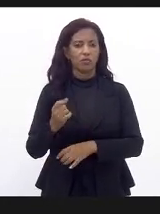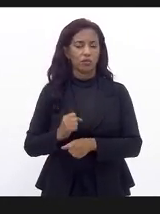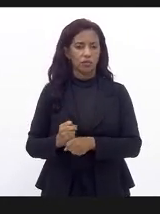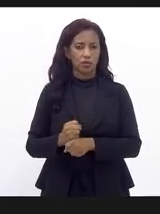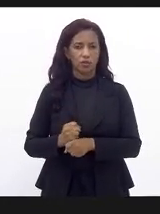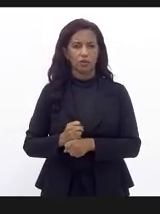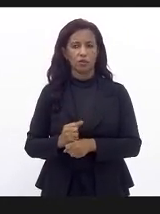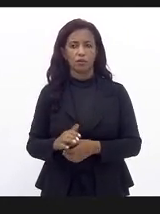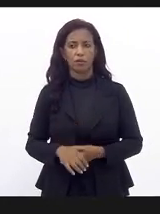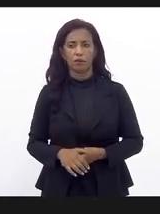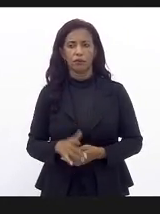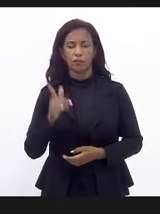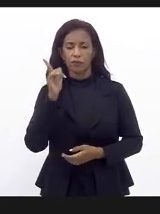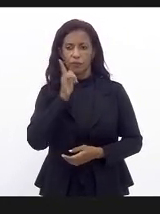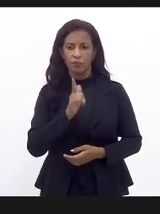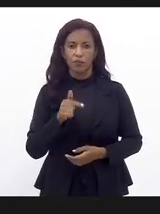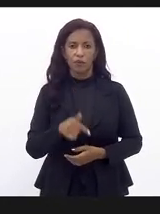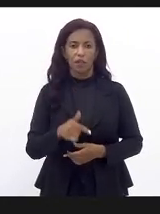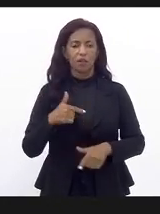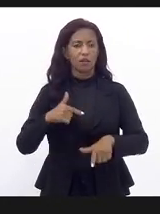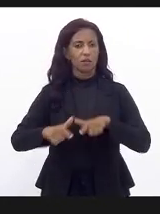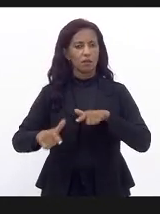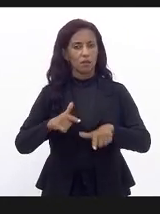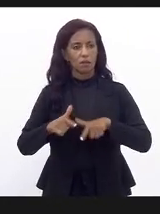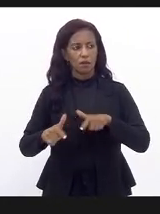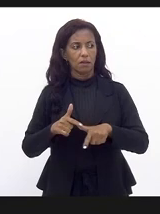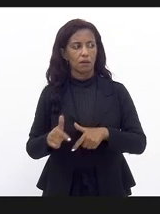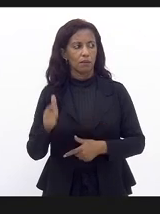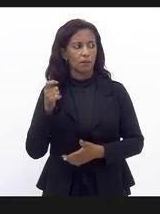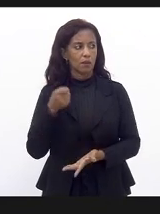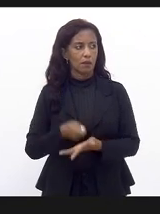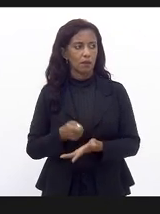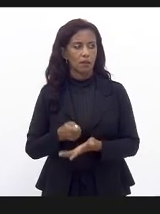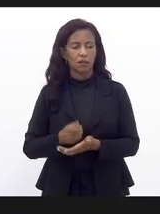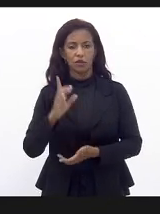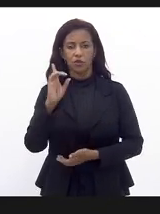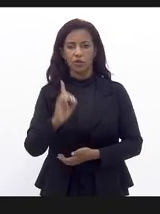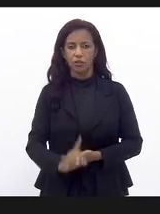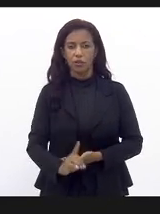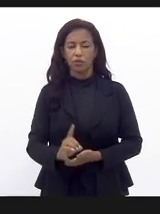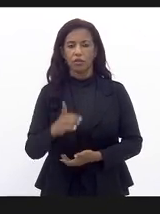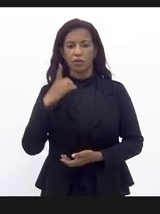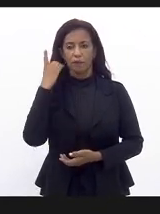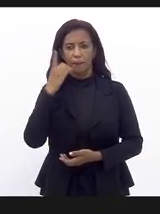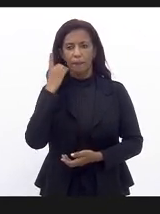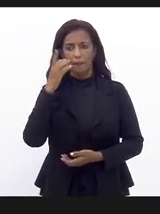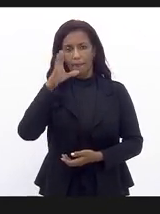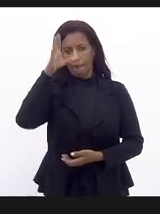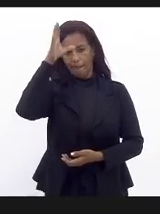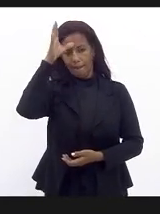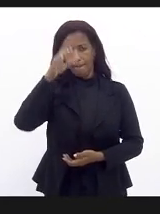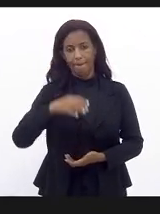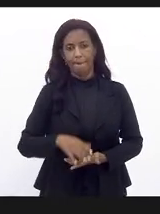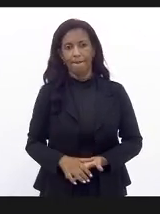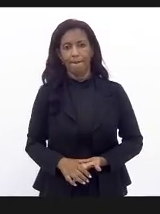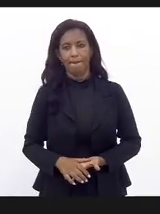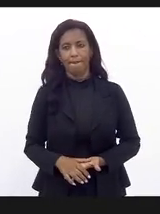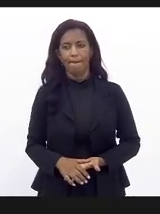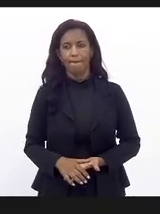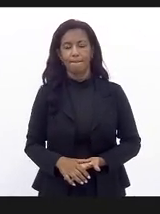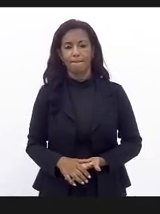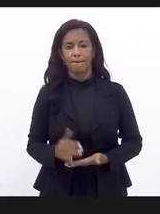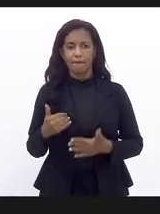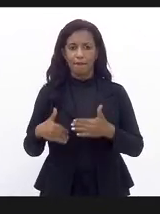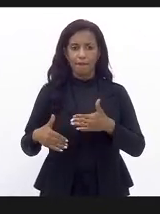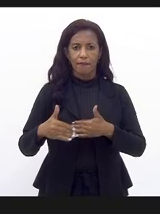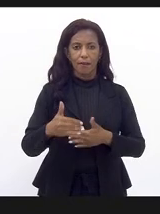anos, a gente que está nesta luta para garantia de direitos, deputada Tia Ju, né,